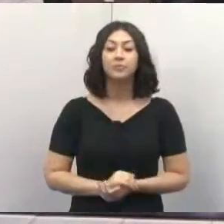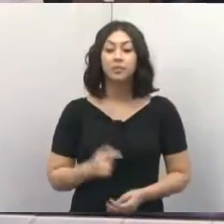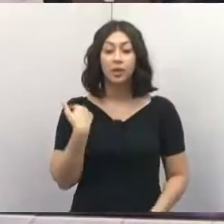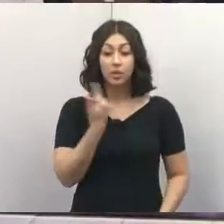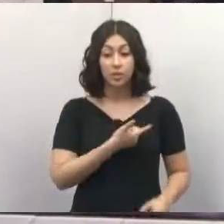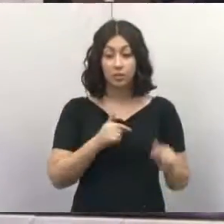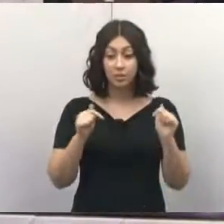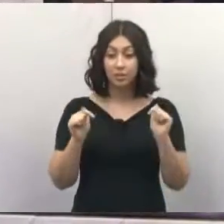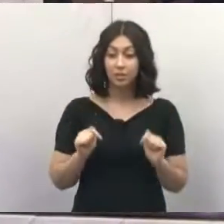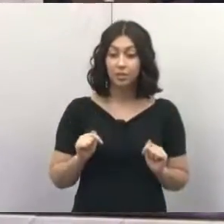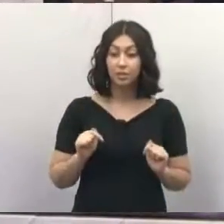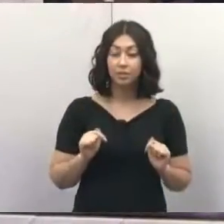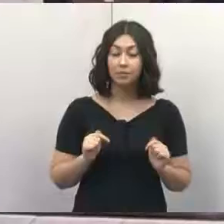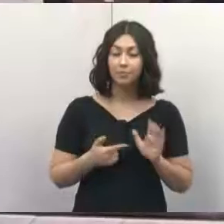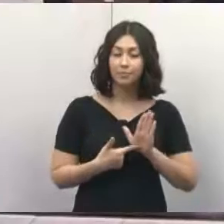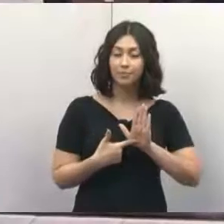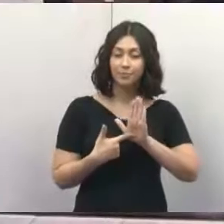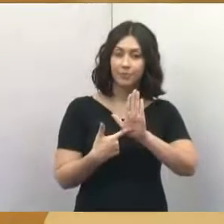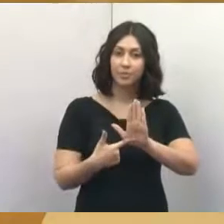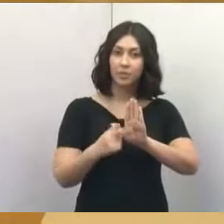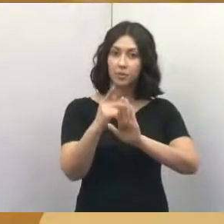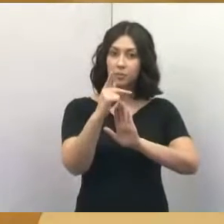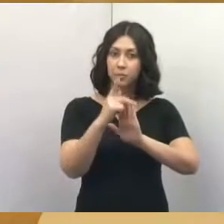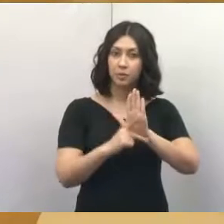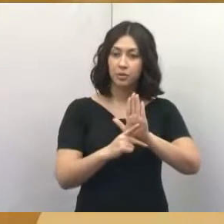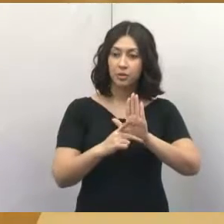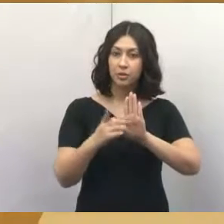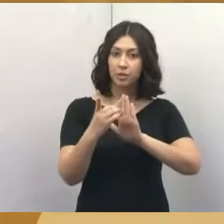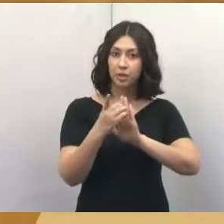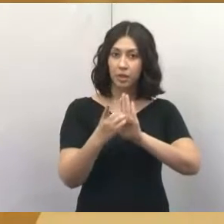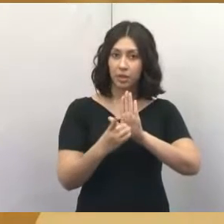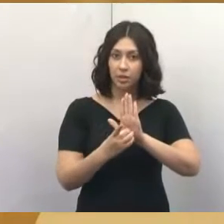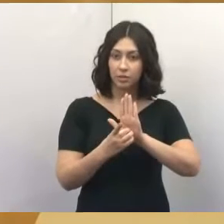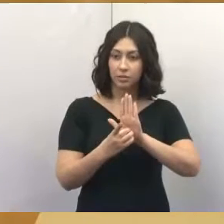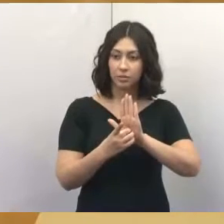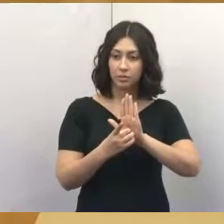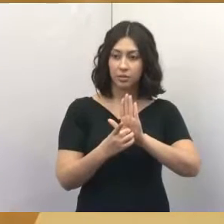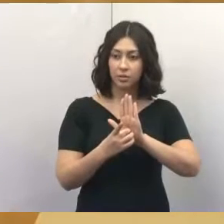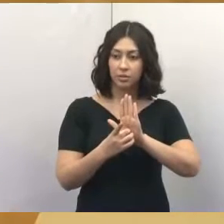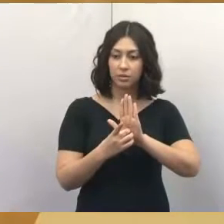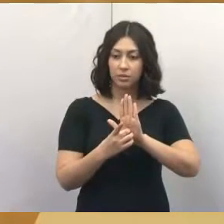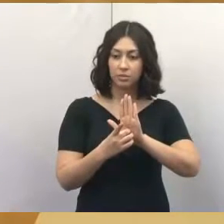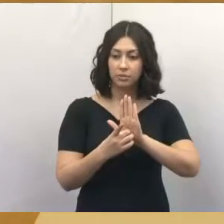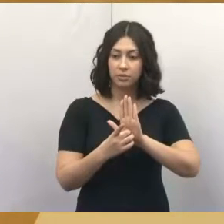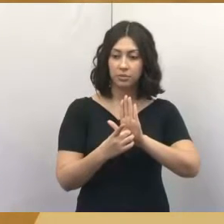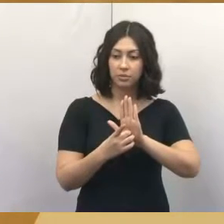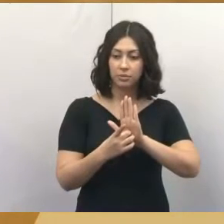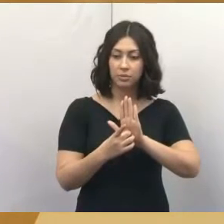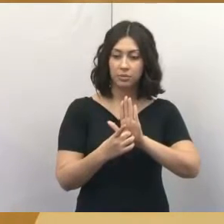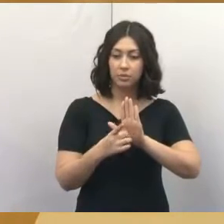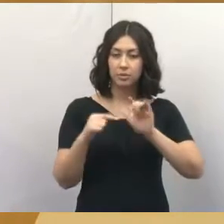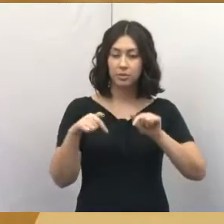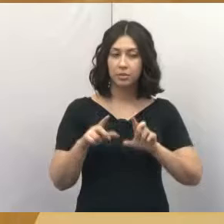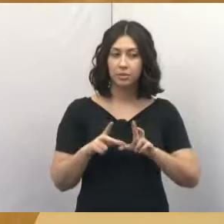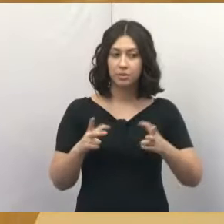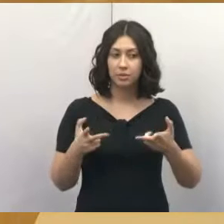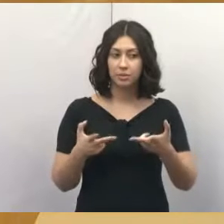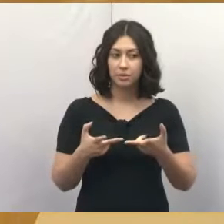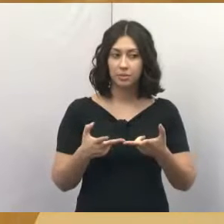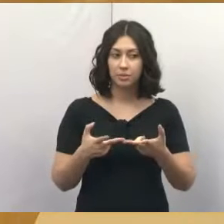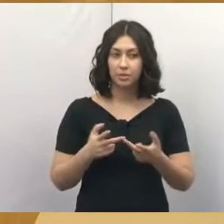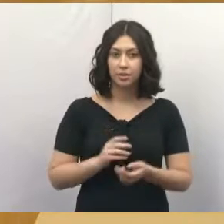Estamos aqui para apresentar um projeto de decreto desta casa, no qual, desde